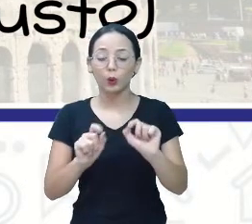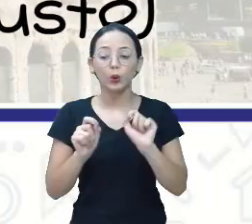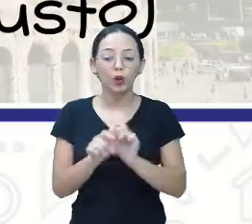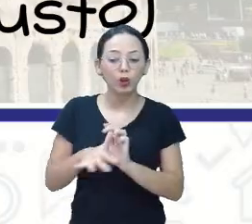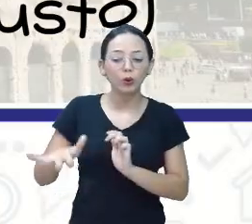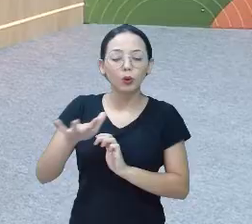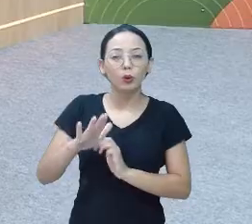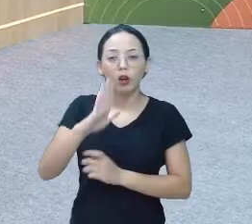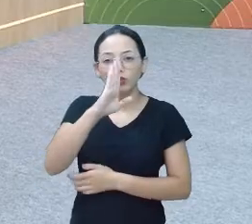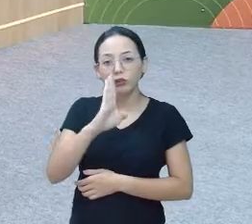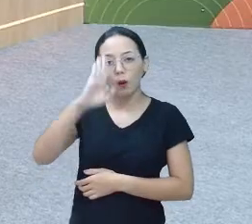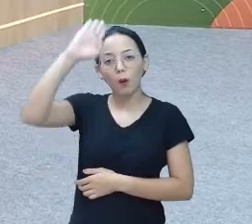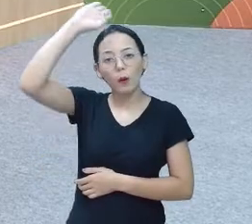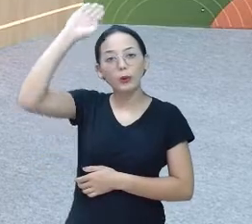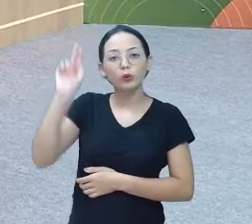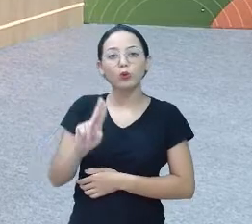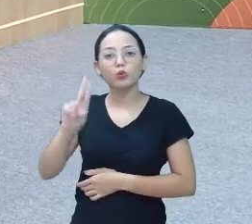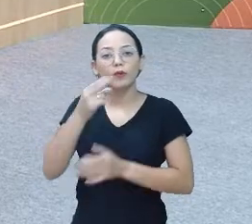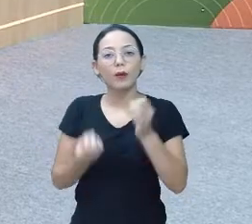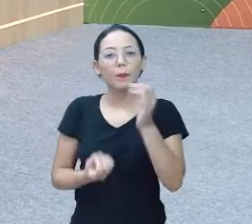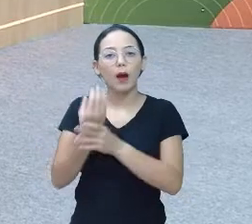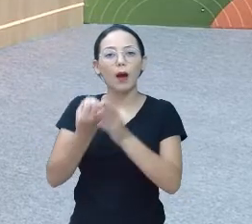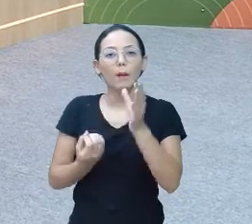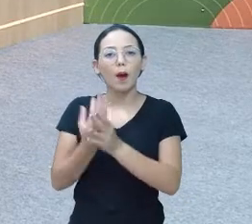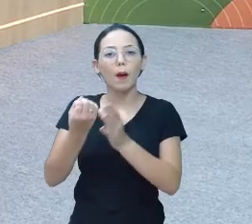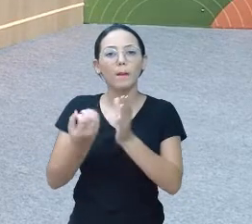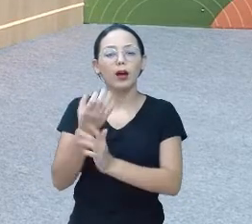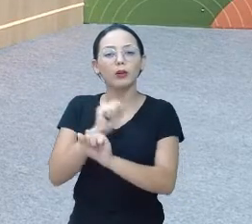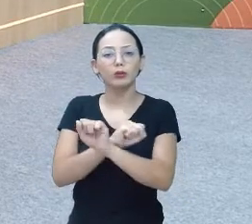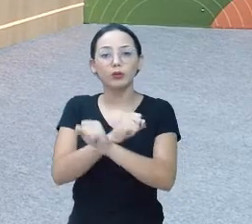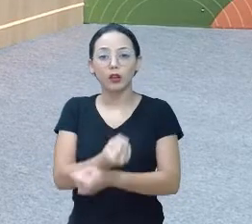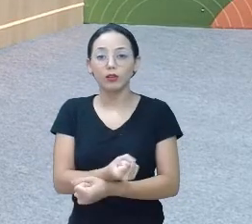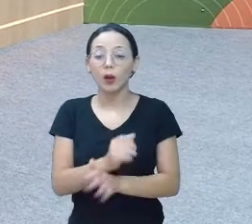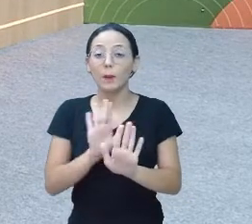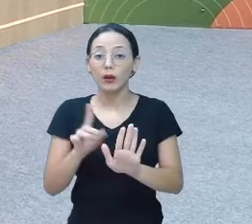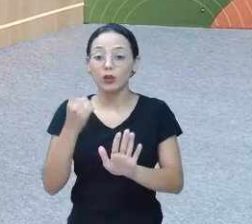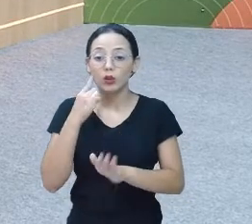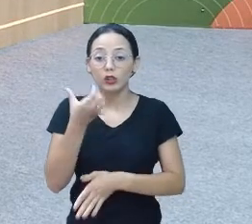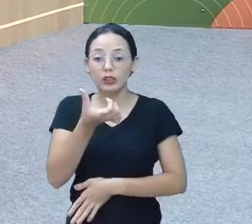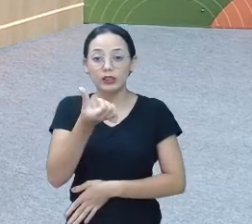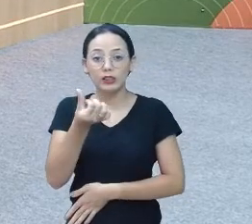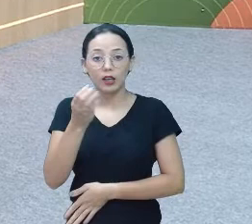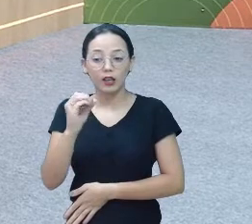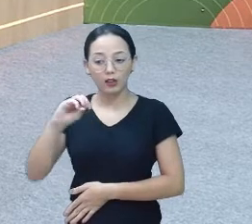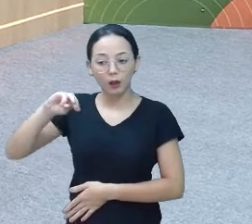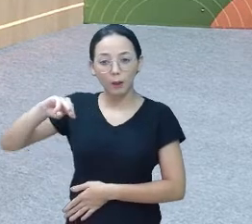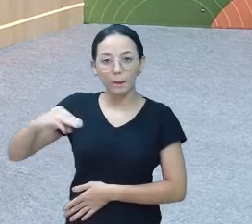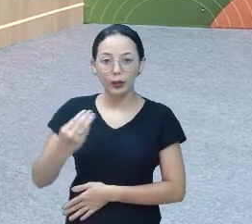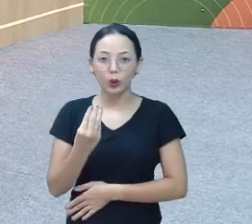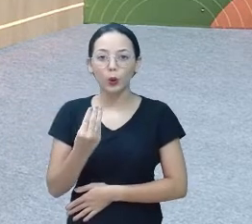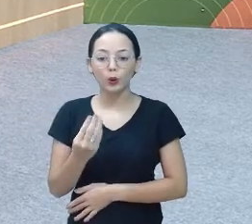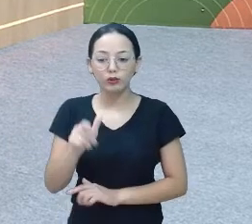ele se utilizava do modo de produção escravista. Numa população de 60 milhões,